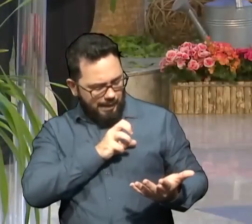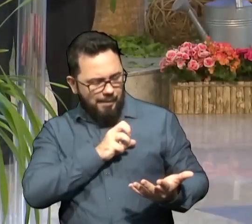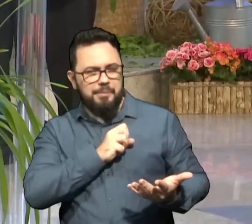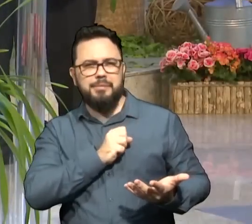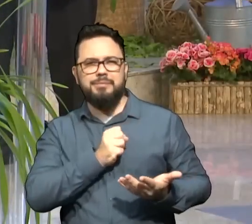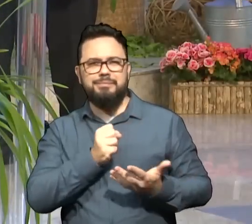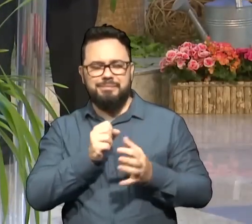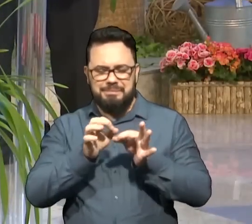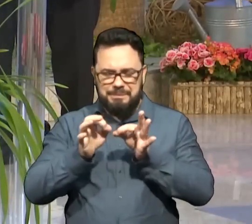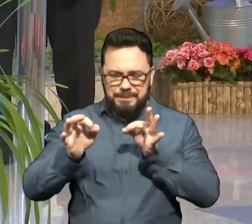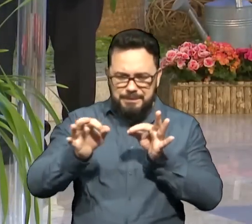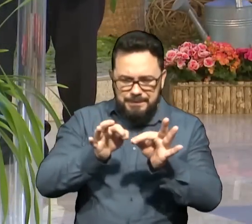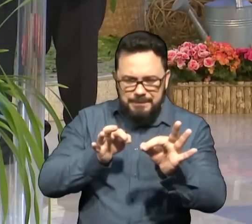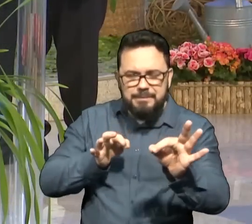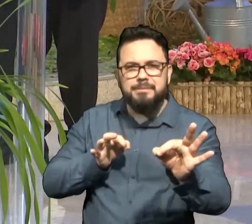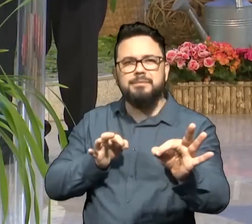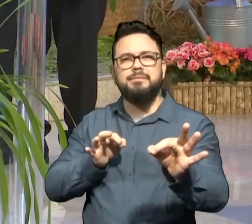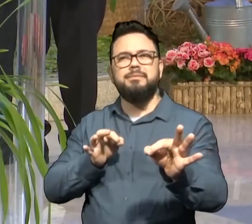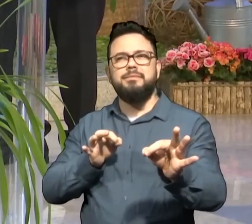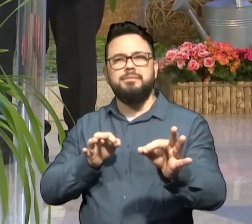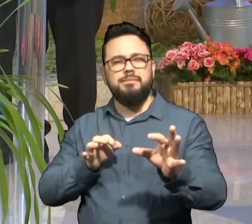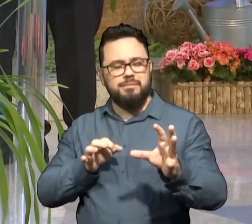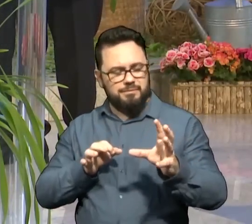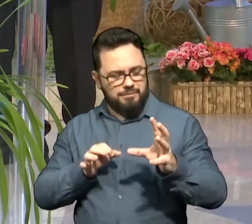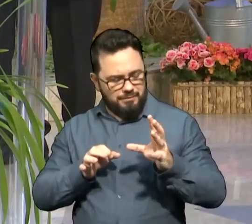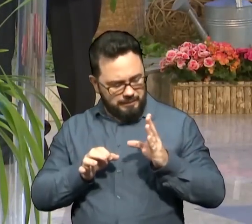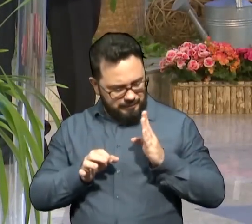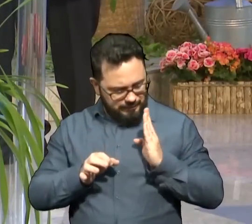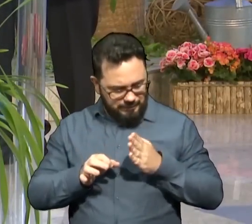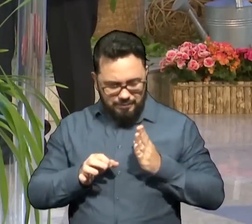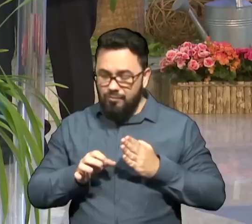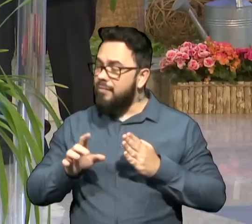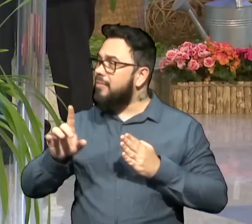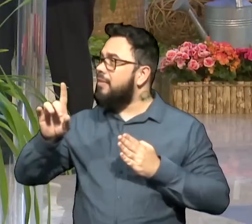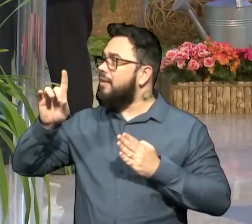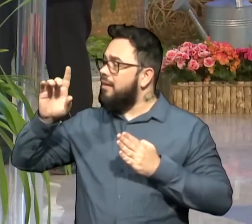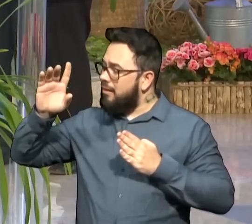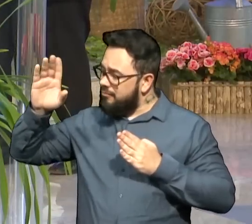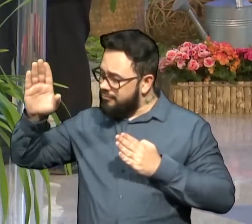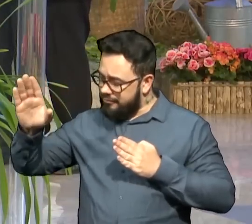coração unido ao Deus